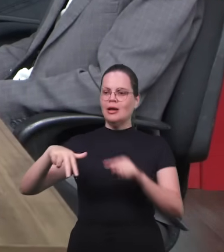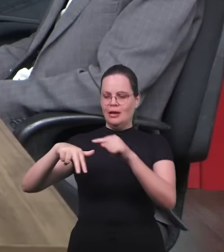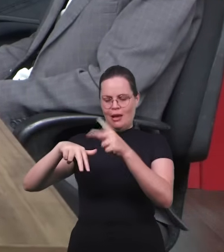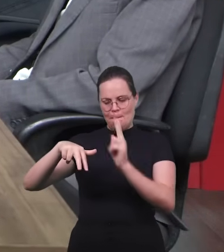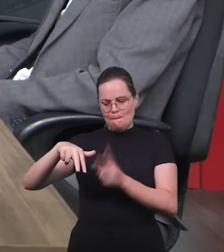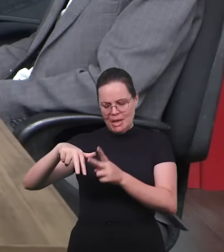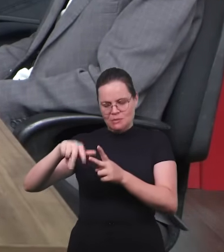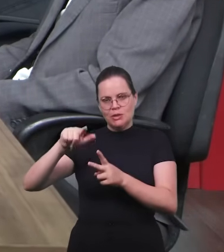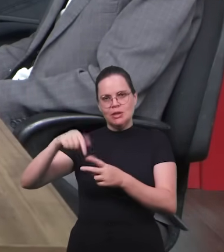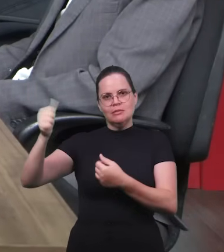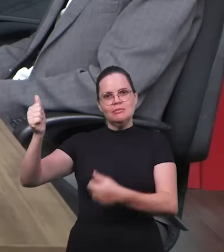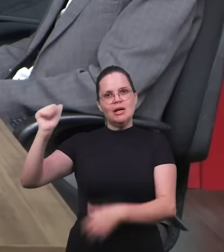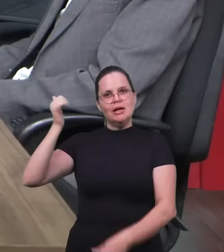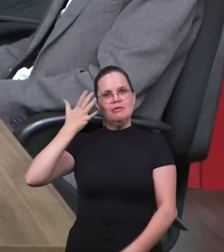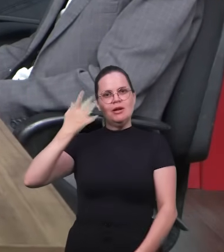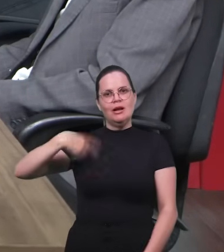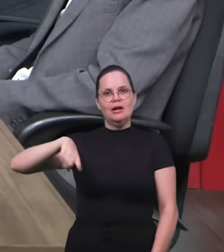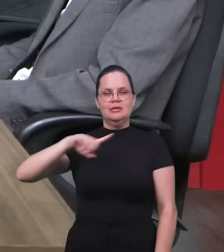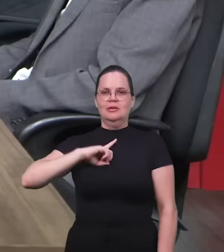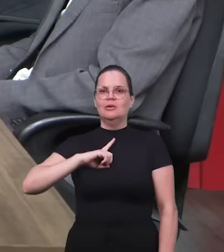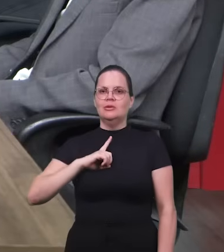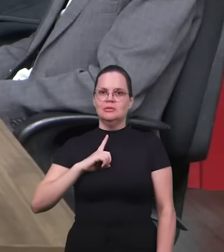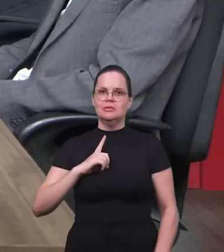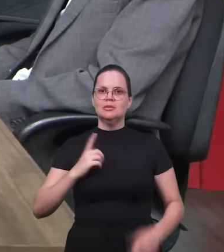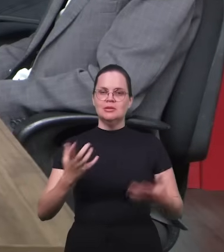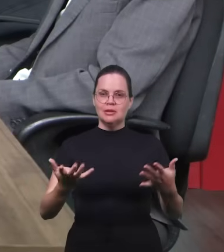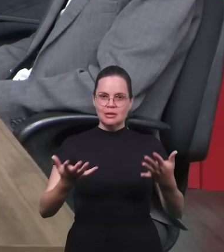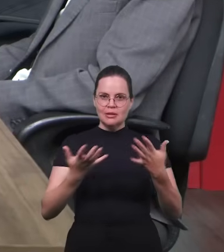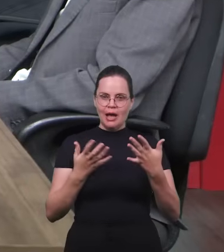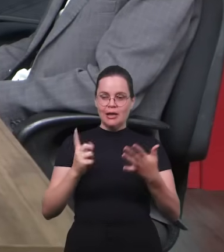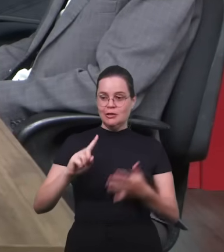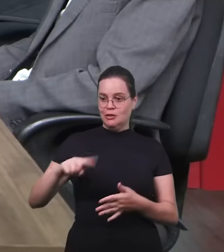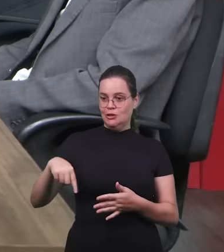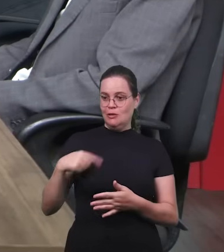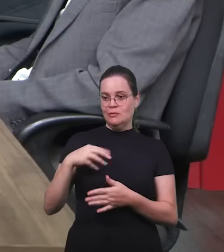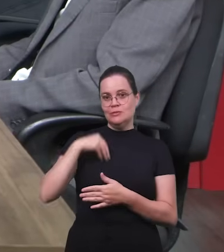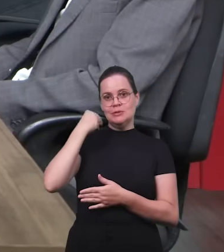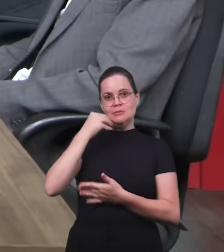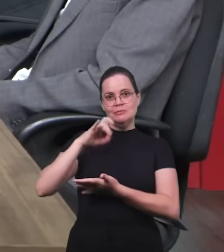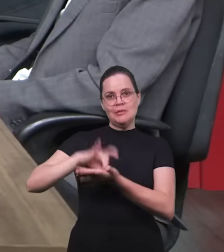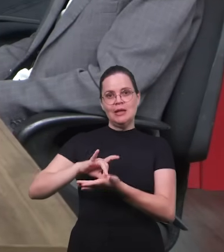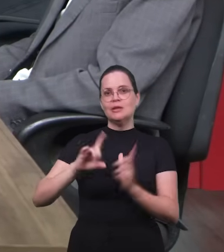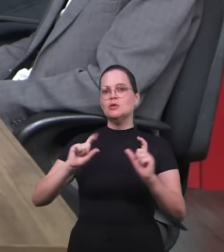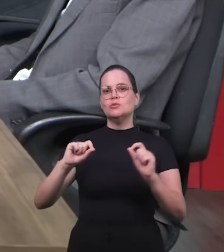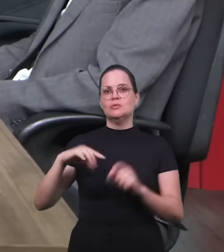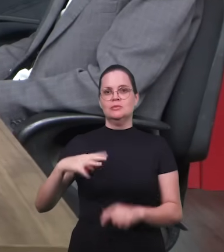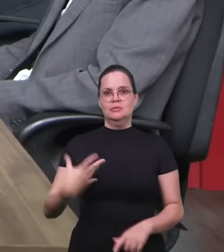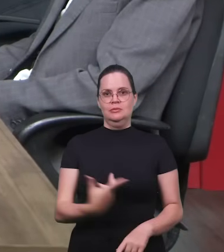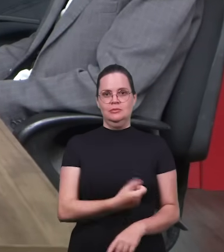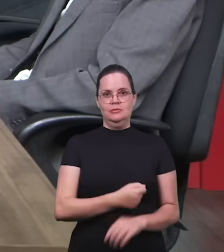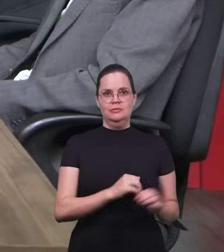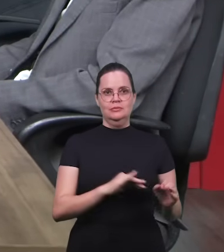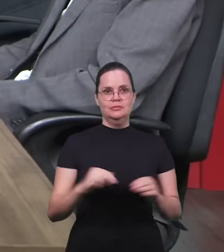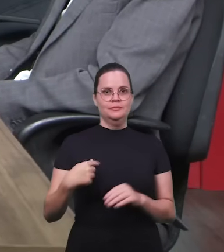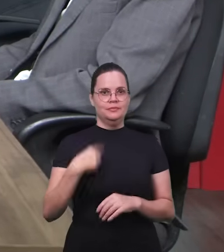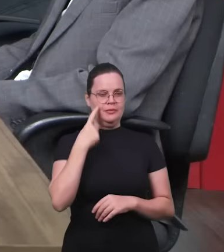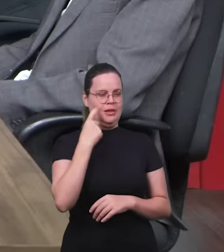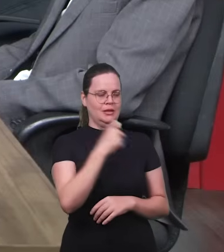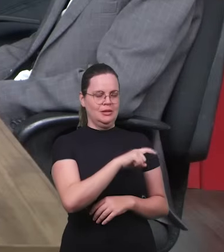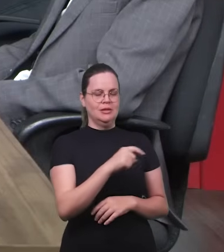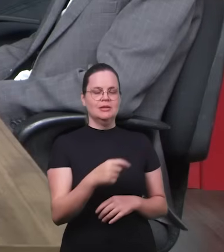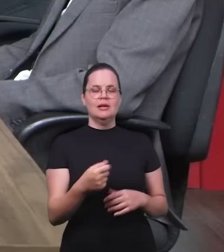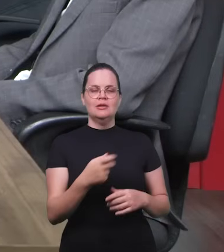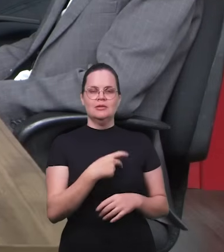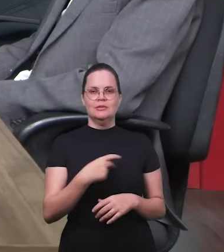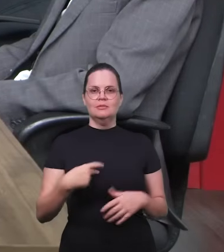Para formar em nós uma realidade que se chama salvação. Né? Então, o interessante disso aí que o apóstolo Paulo está falando